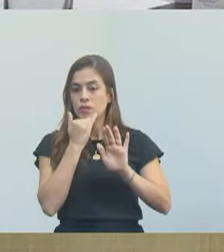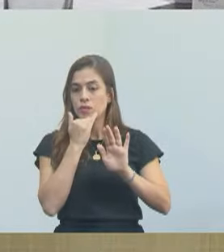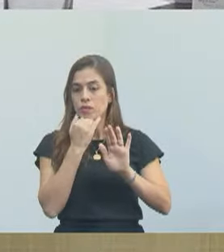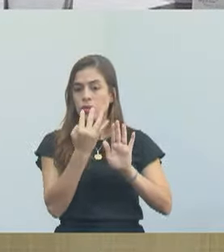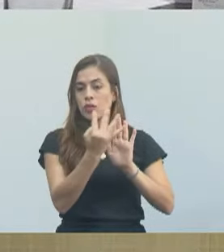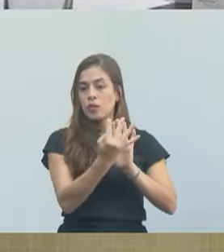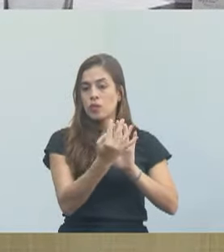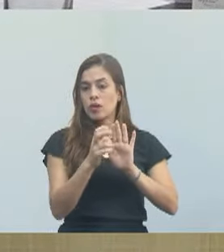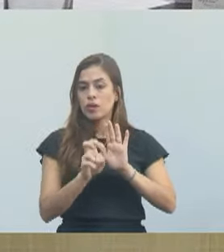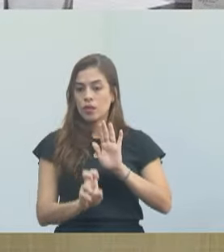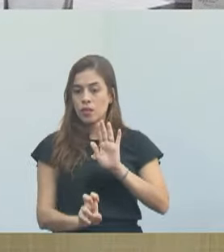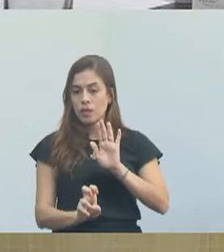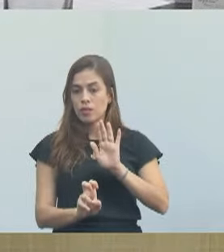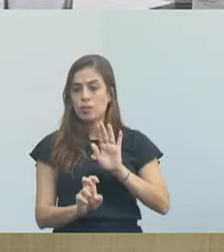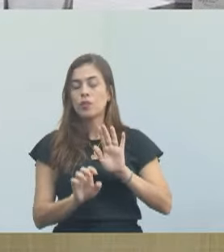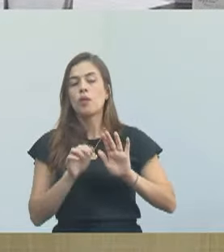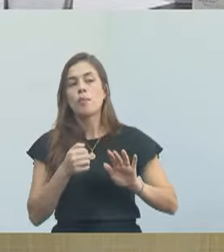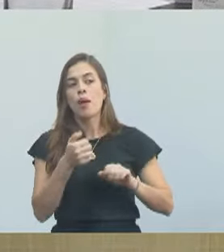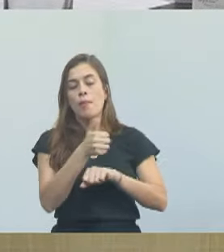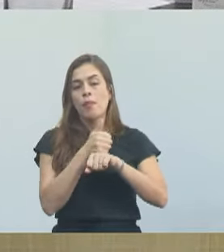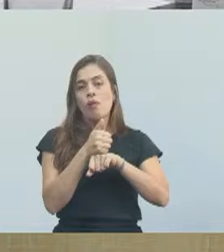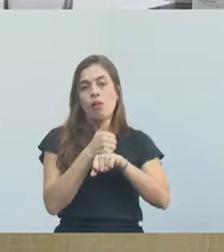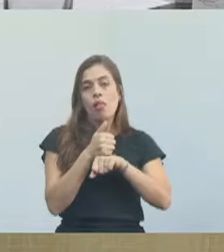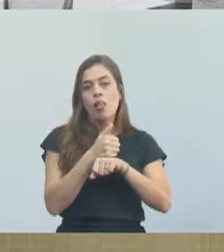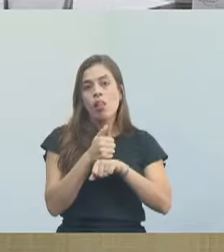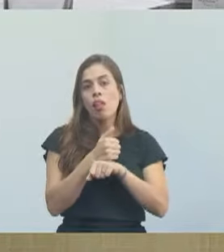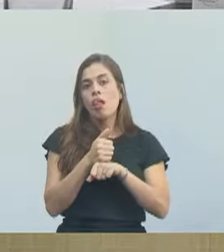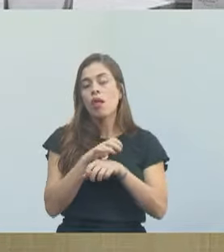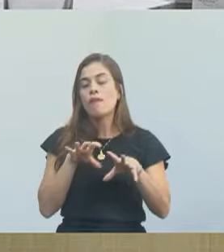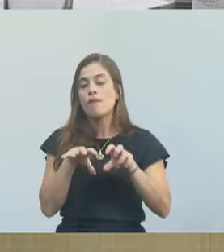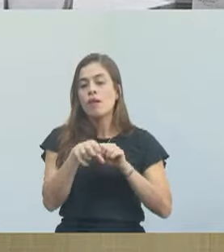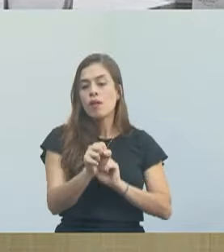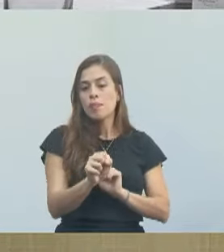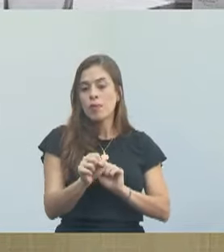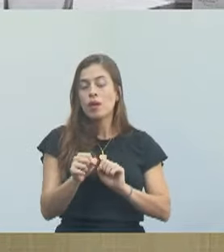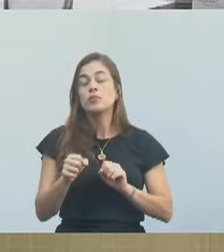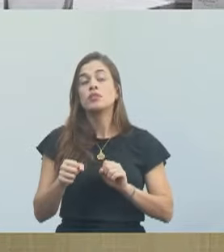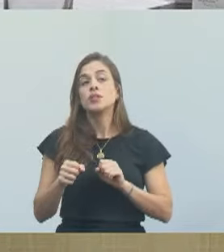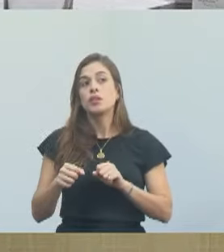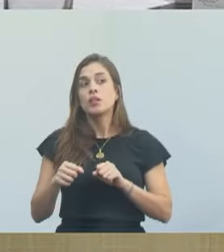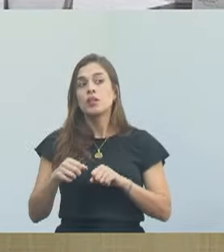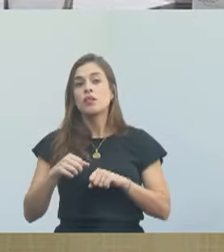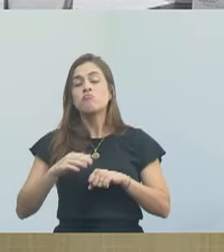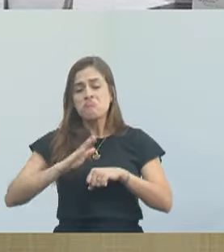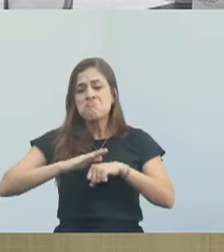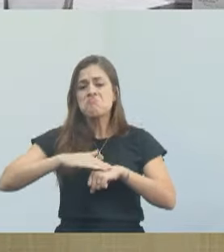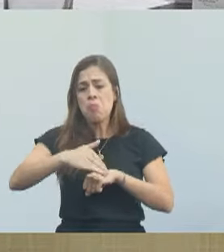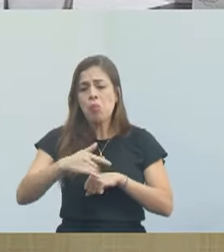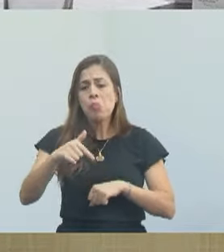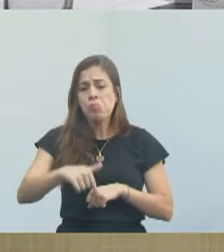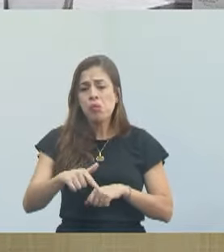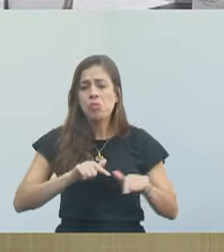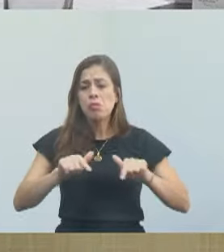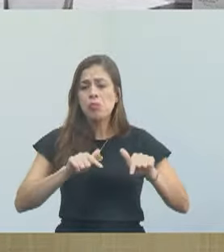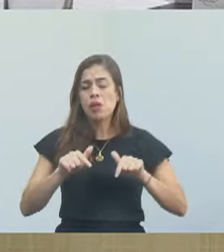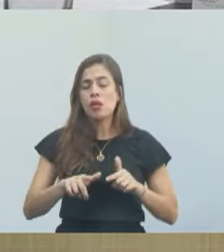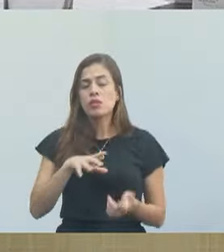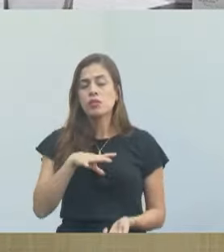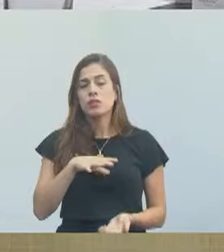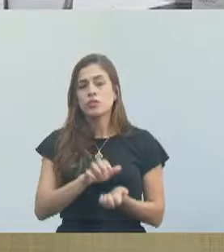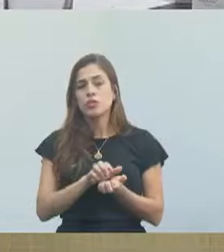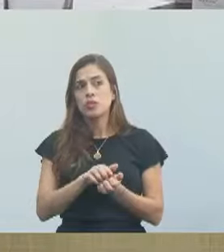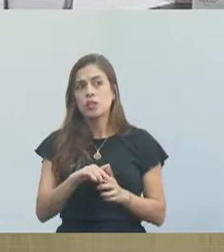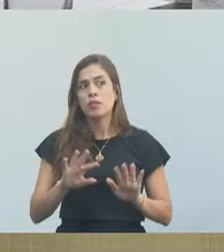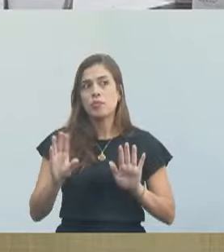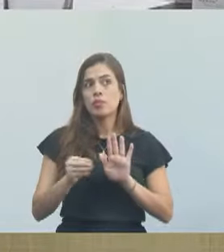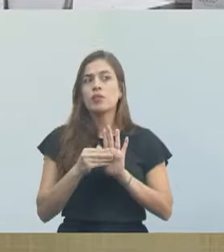4º e 5º deverão ser profissionais habilitados e atuantes no município de Jacareí. Justificativa. A emenda visa garantir